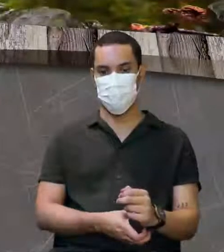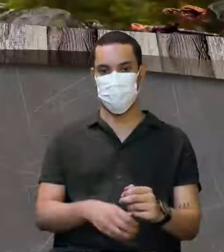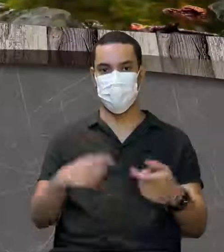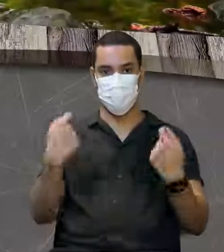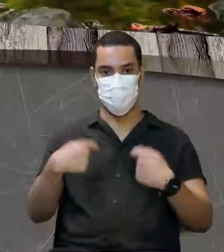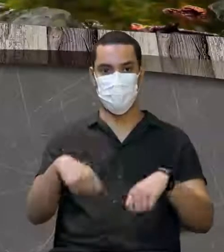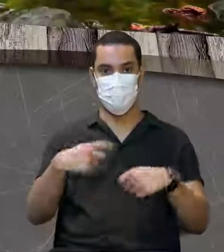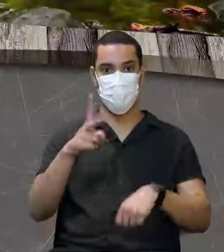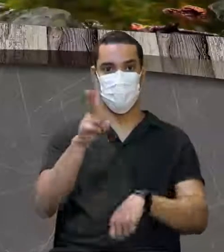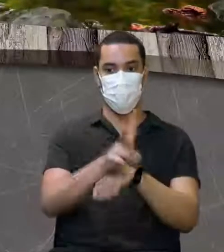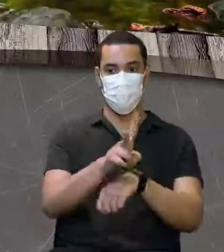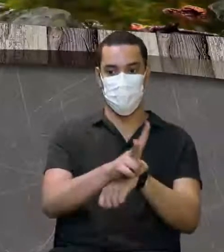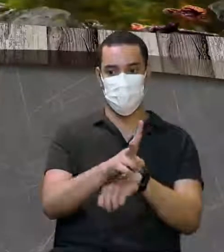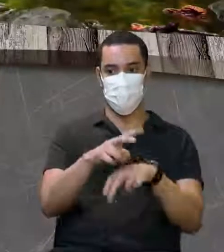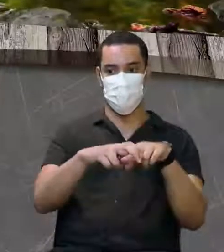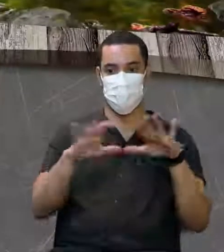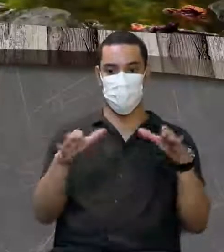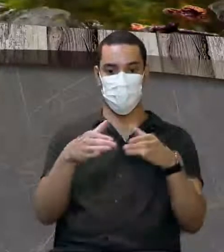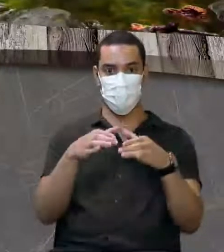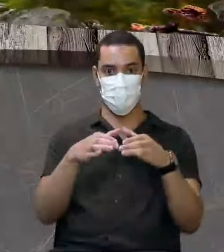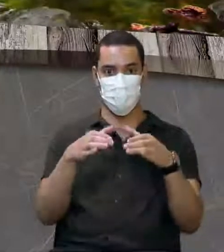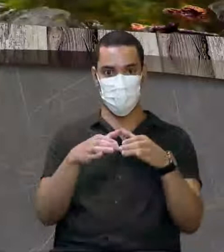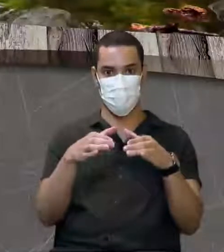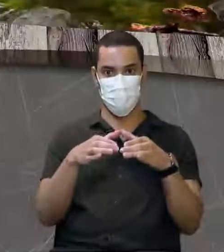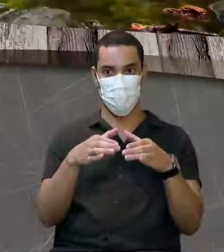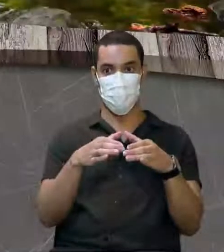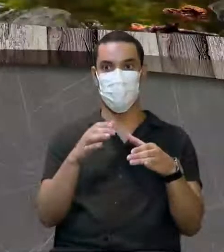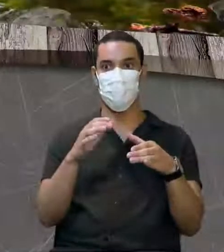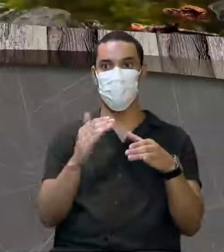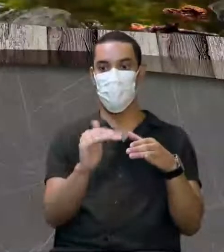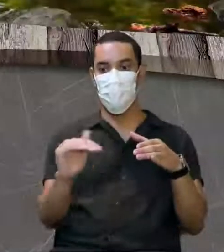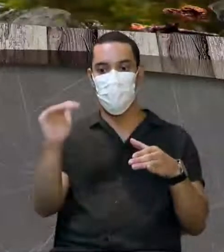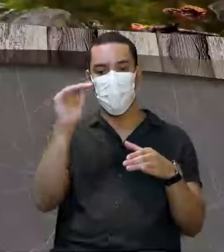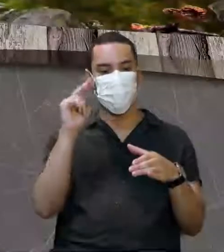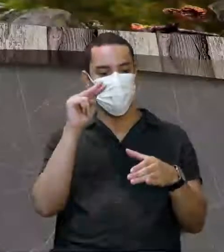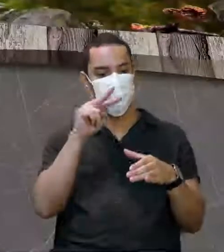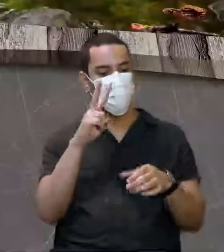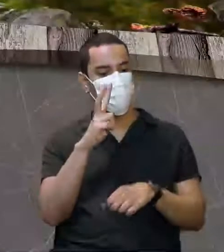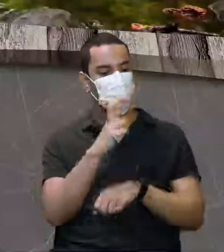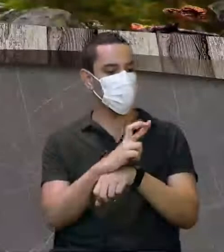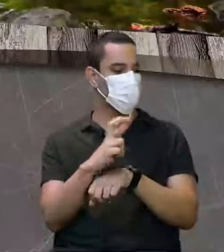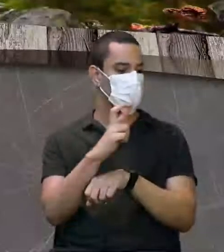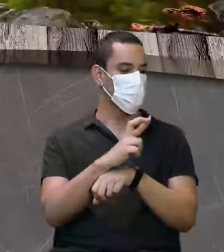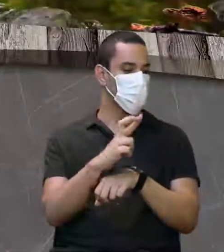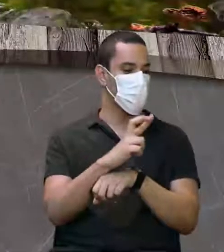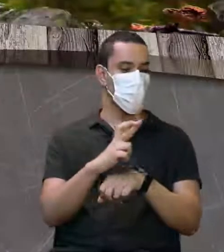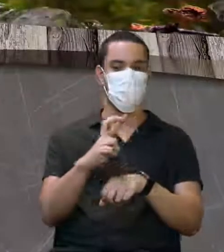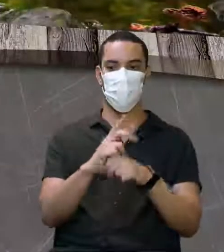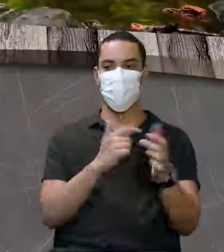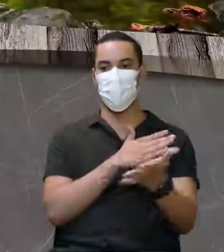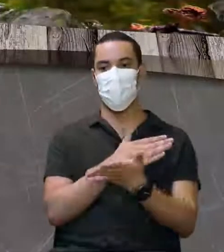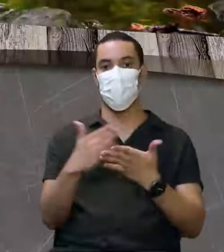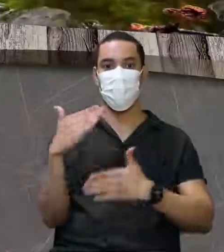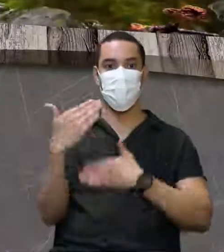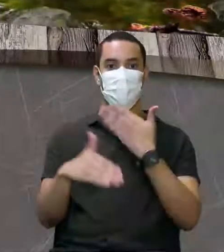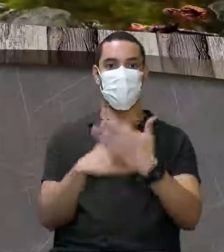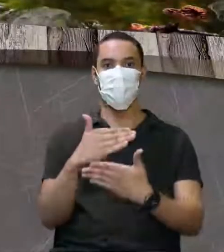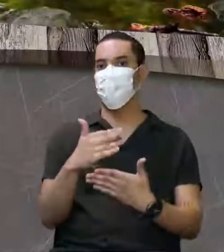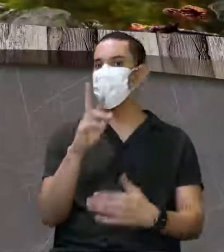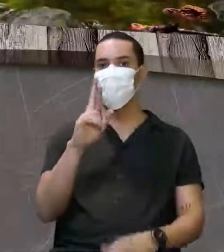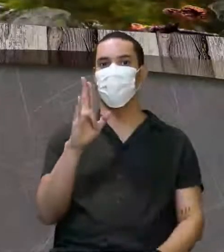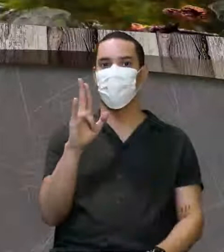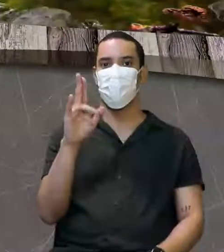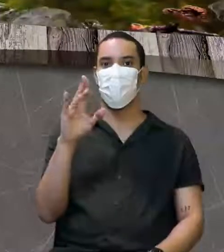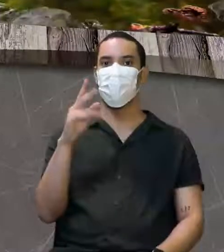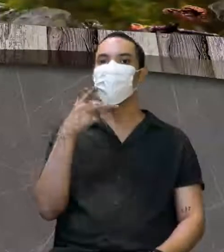vigiar, né? Se vigiar entre si. E aí começaram a desenvolver, não fala, mas